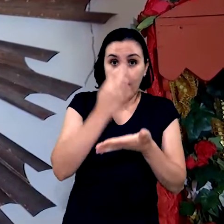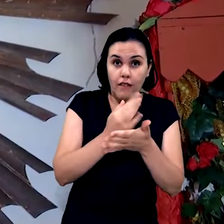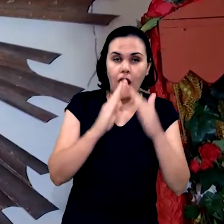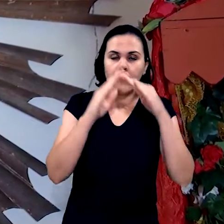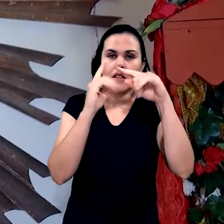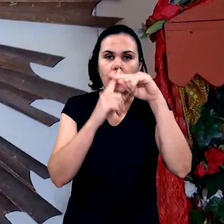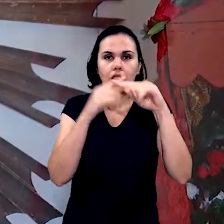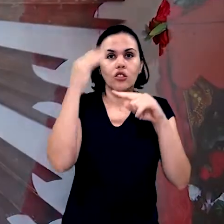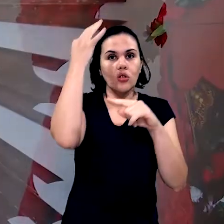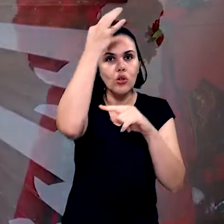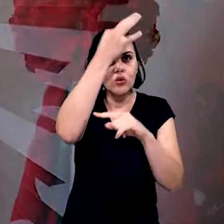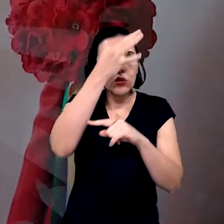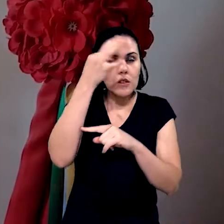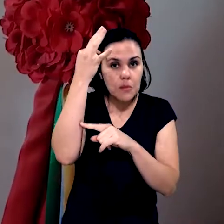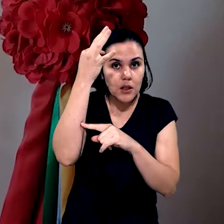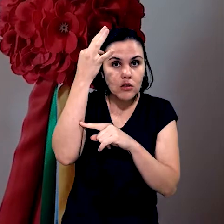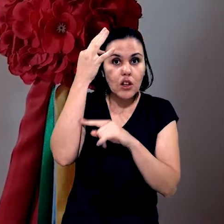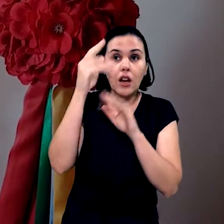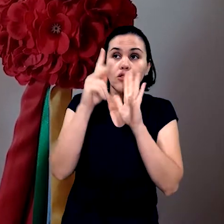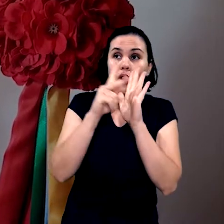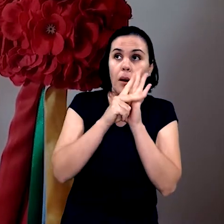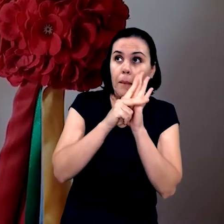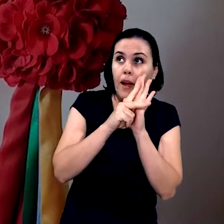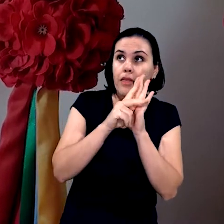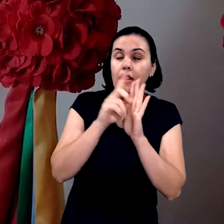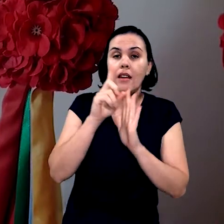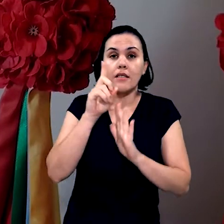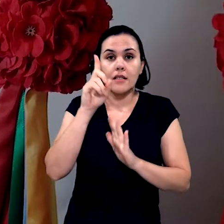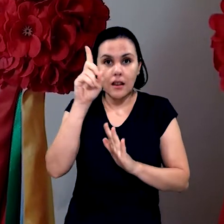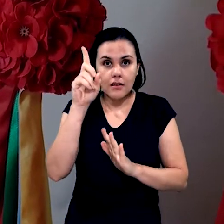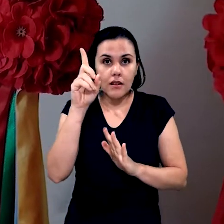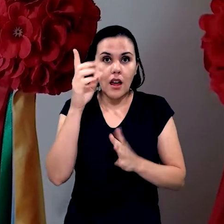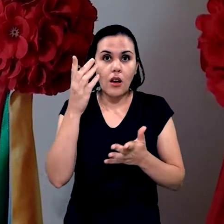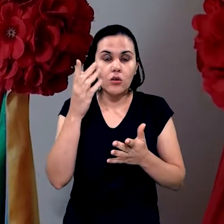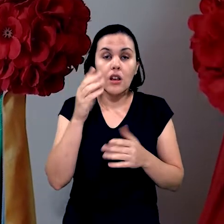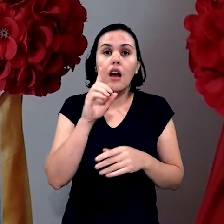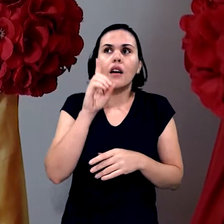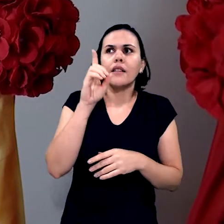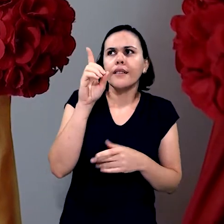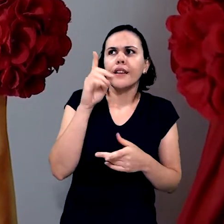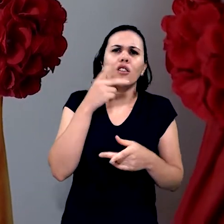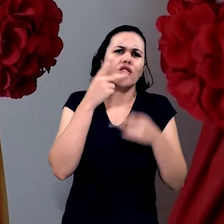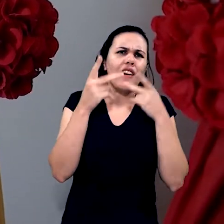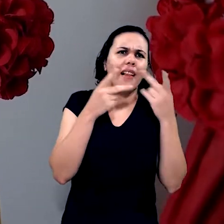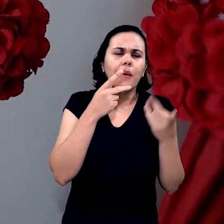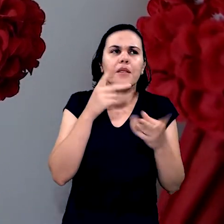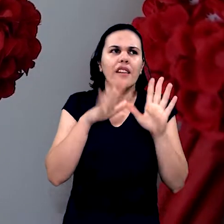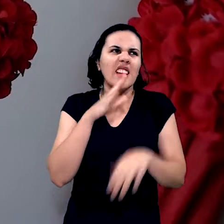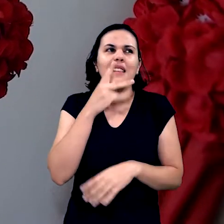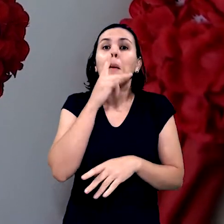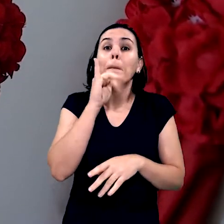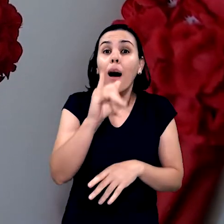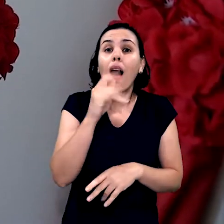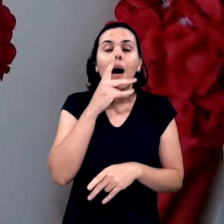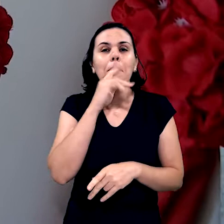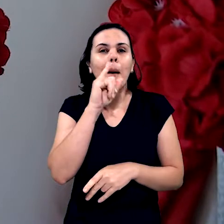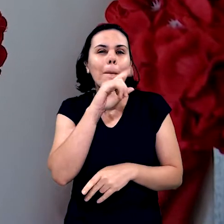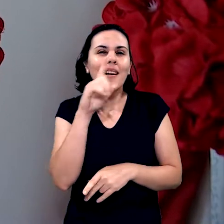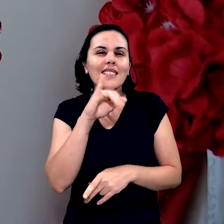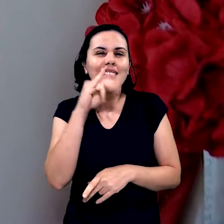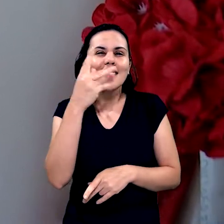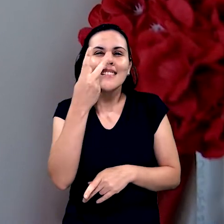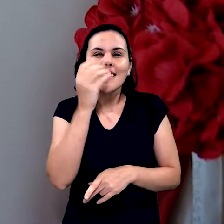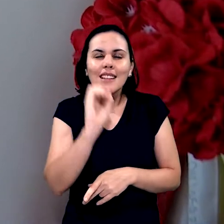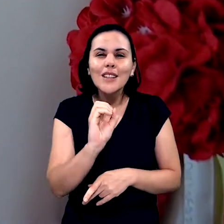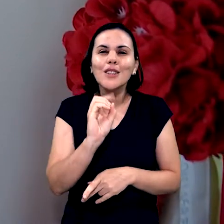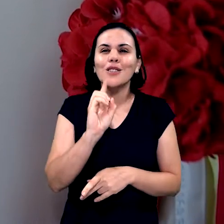esse Deus que é Pai, ou melhor, esse Deus que nós denominamos Pai, Papazinho, né, bem carinhosamente, um Deus que nos